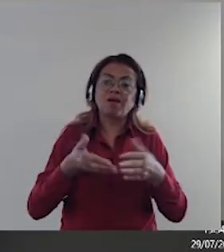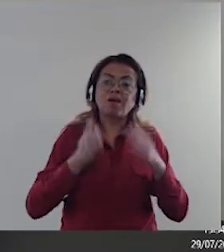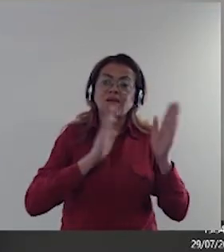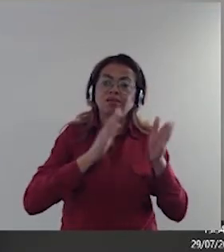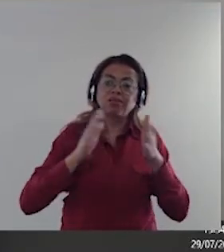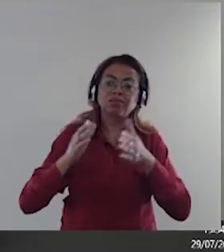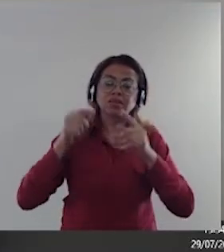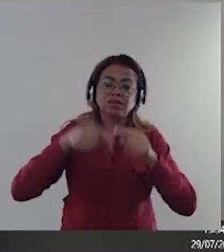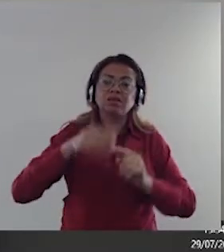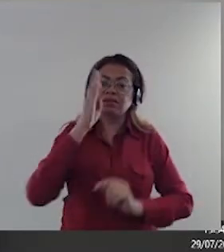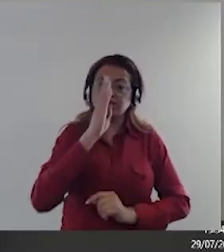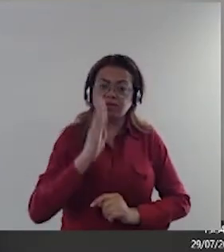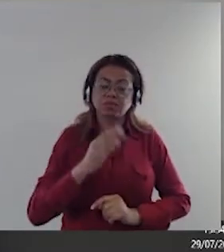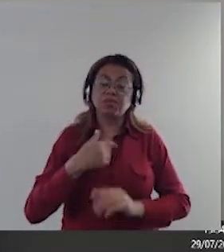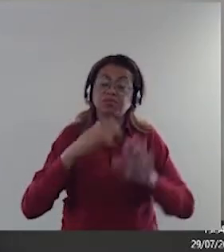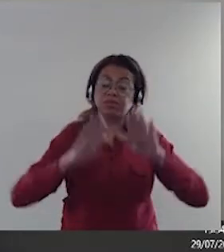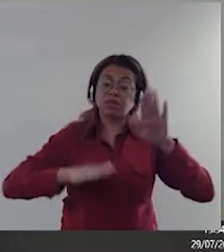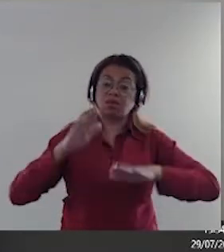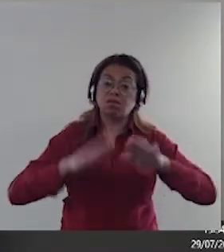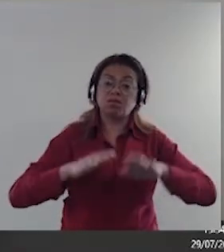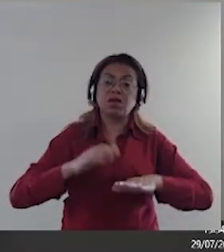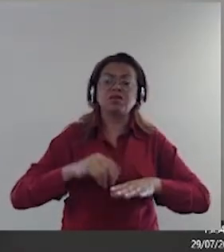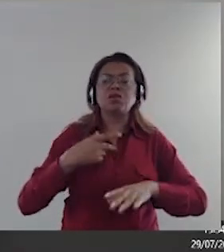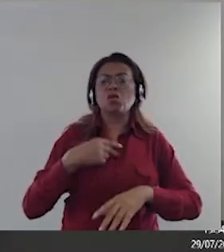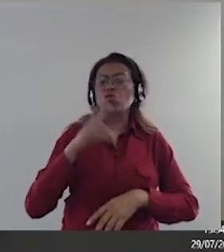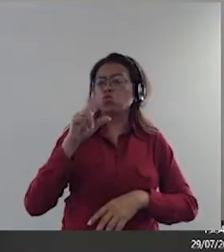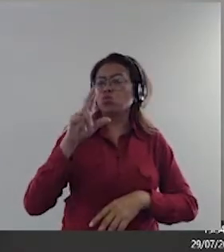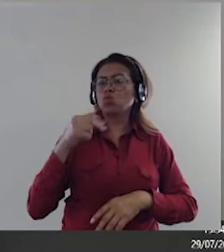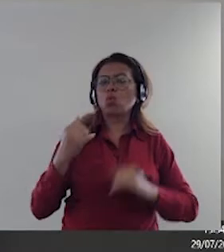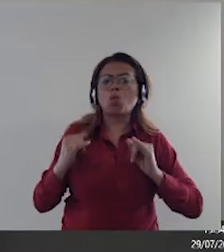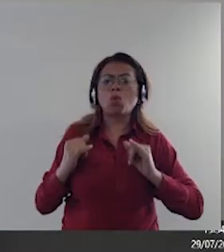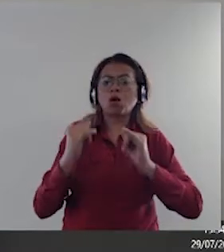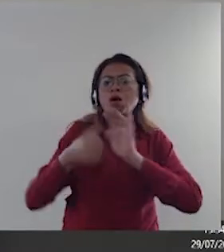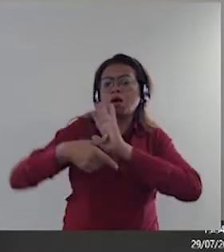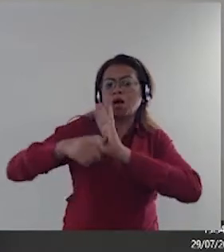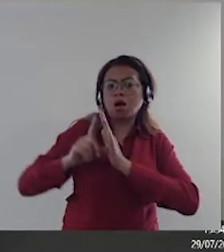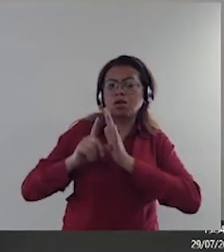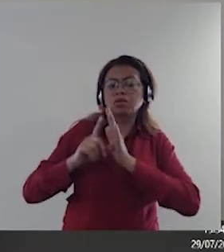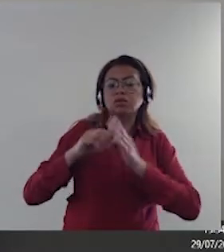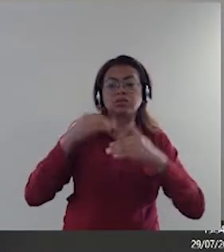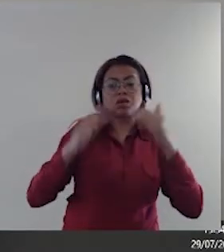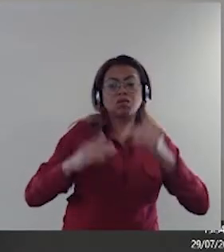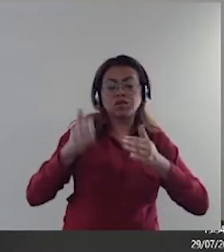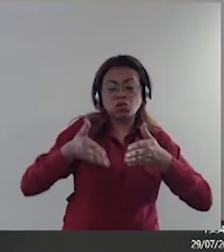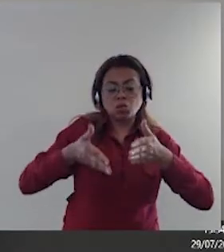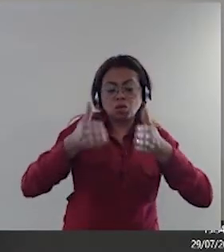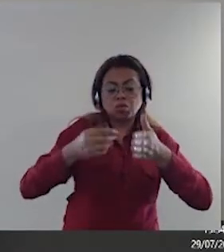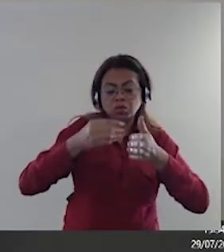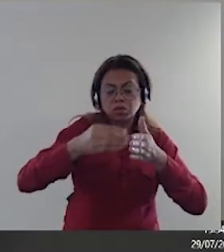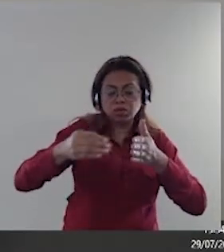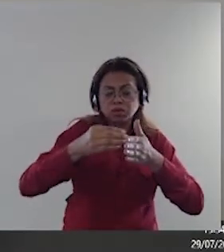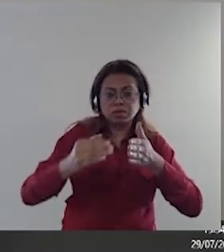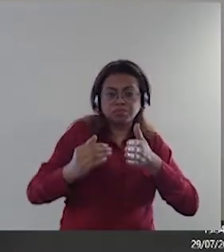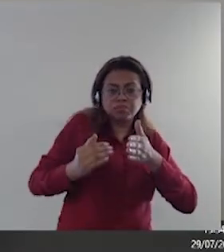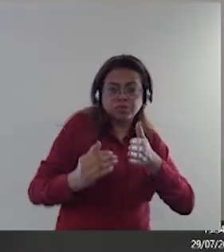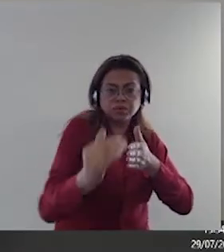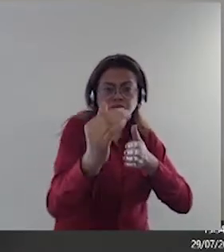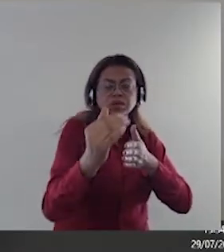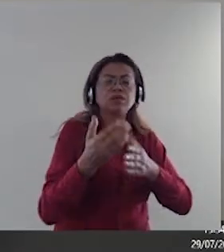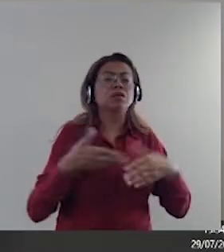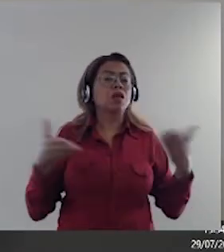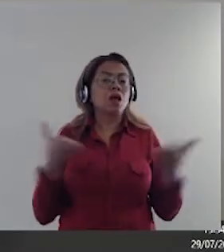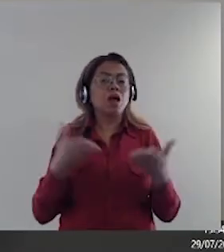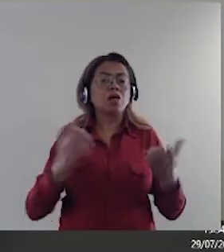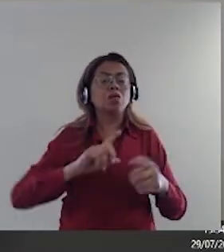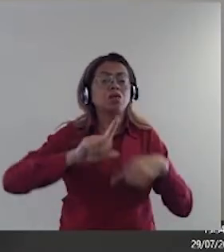agora, talvez jamais passando do meio da travessia para frente, digamos assim, e agora nós vamos